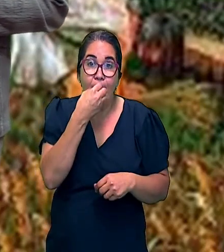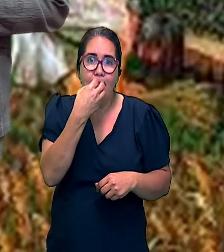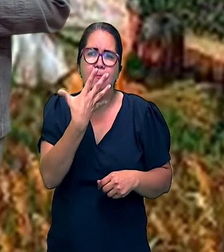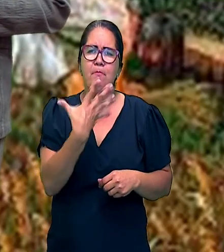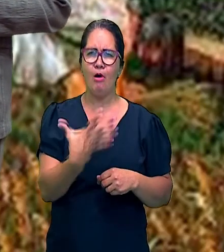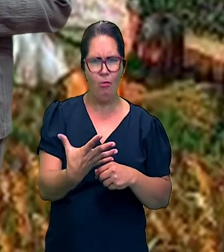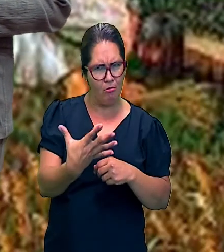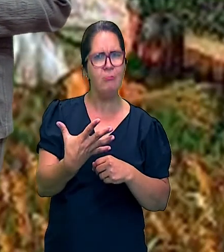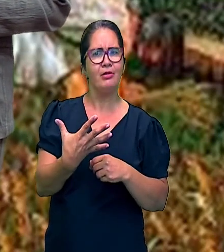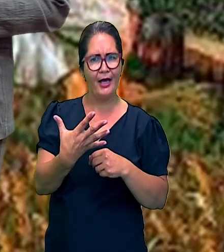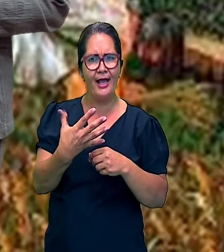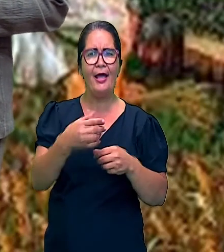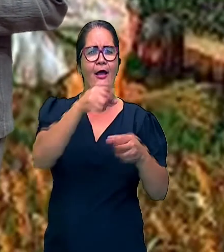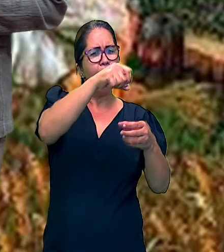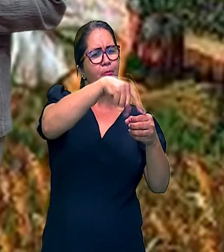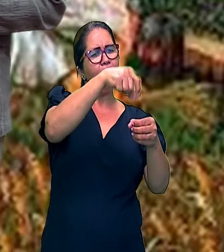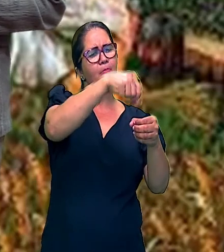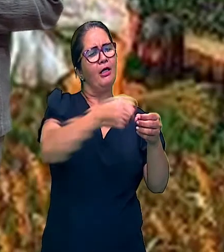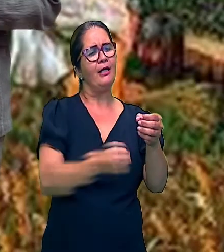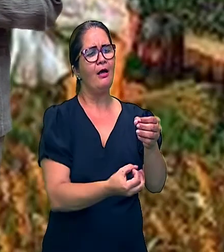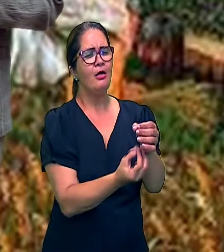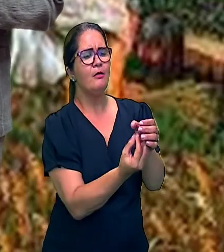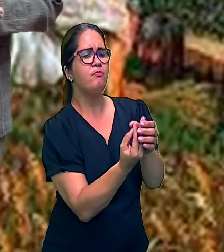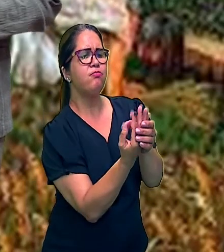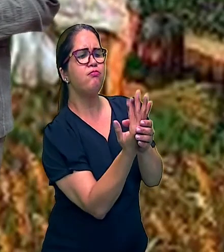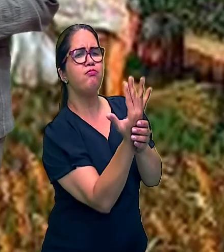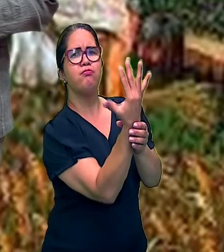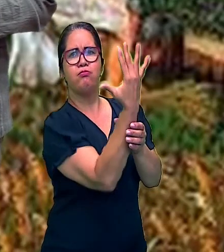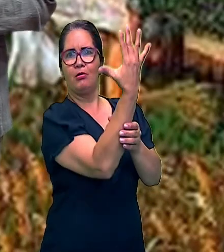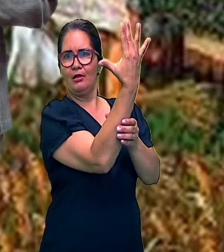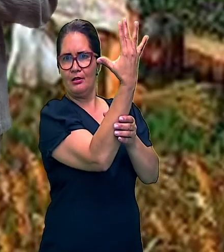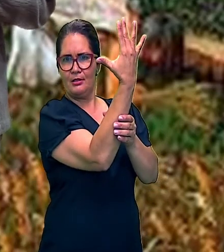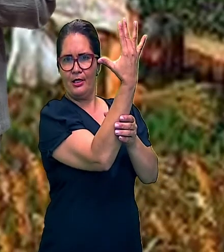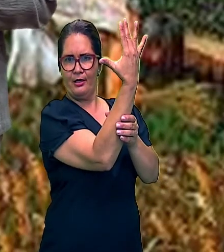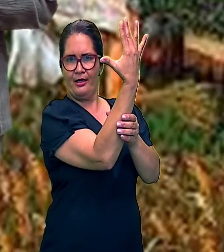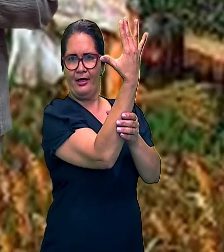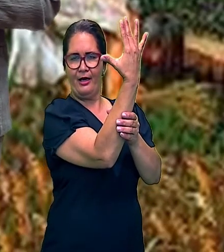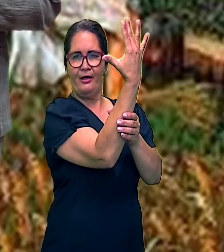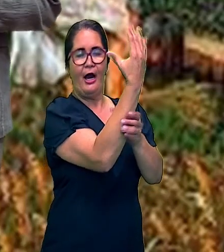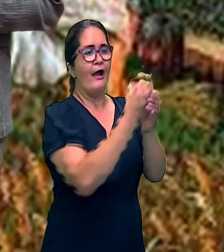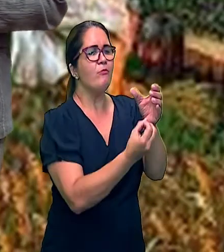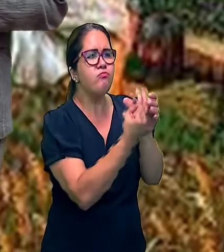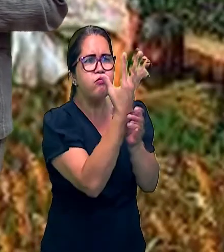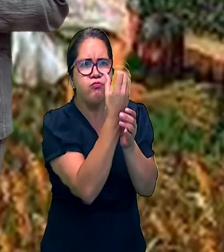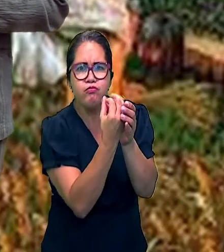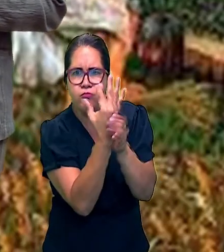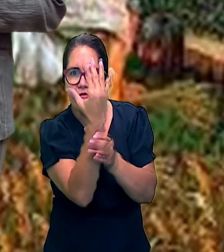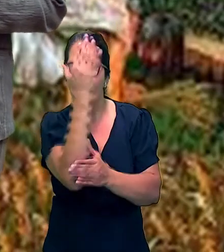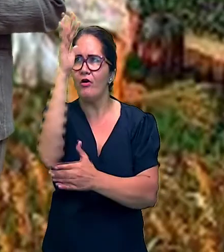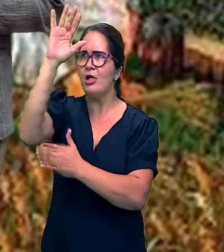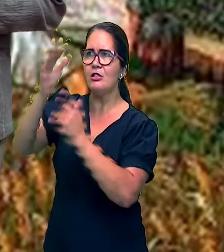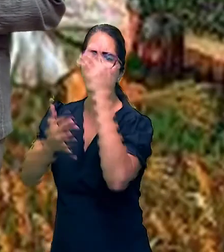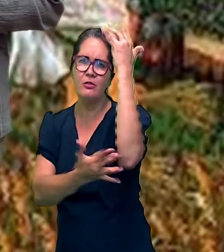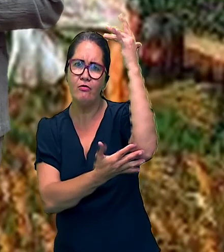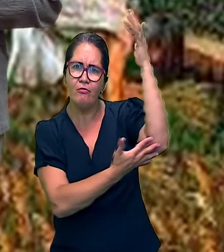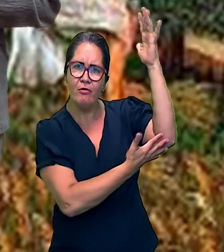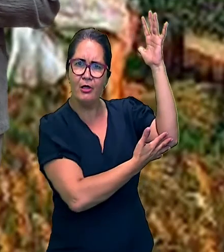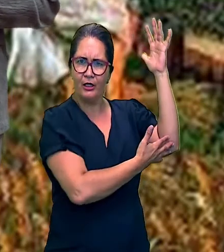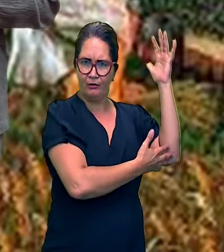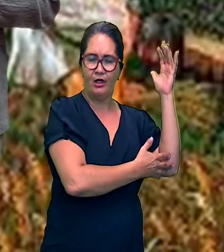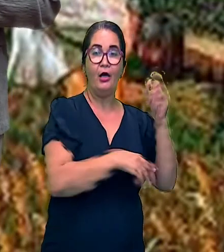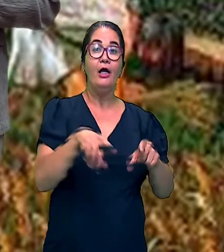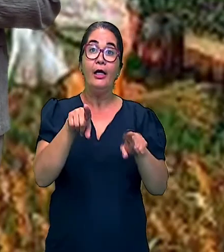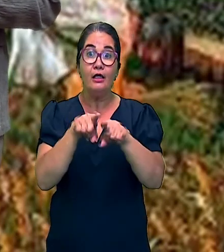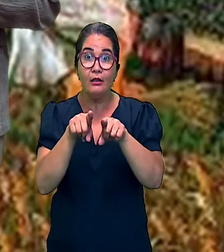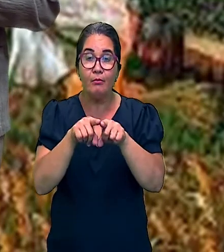produção, os humanos começaram a derrubar e queimar florestas para usar essas áreas para o cultivo das plantas.